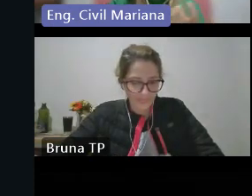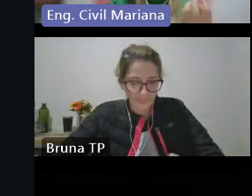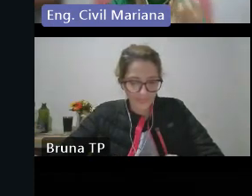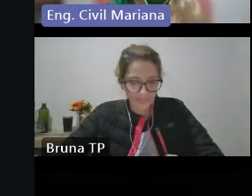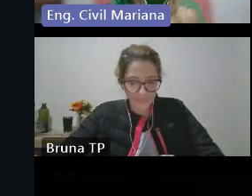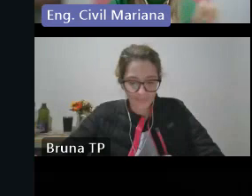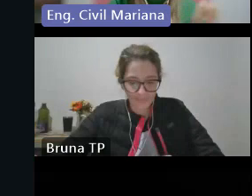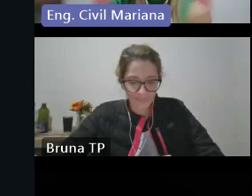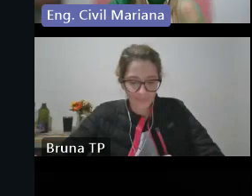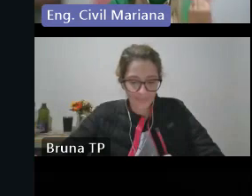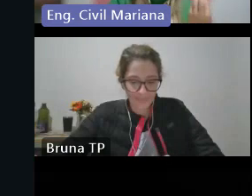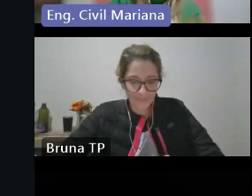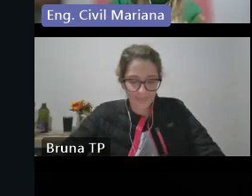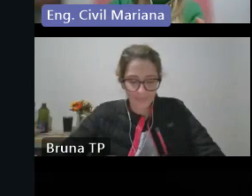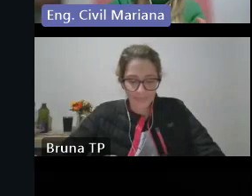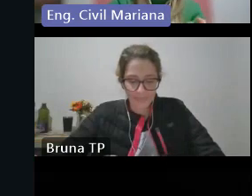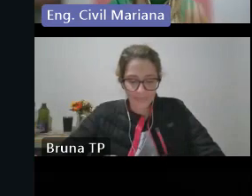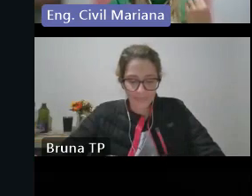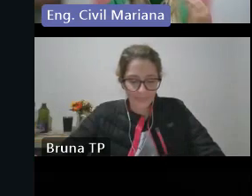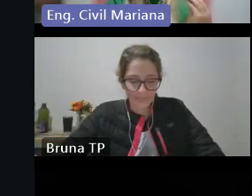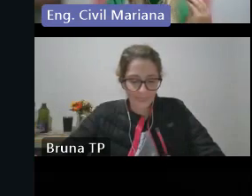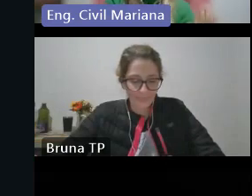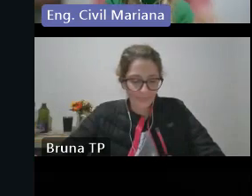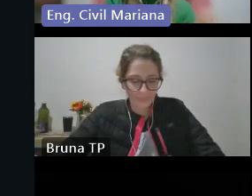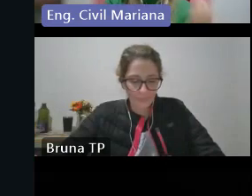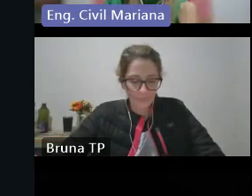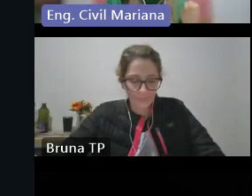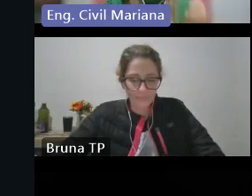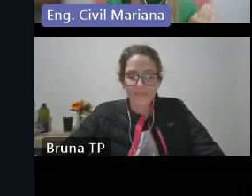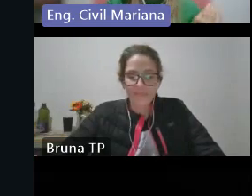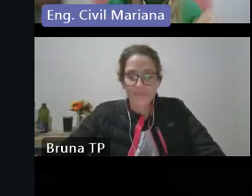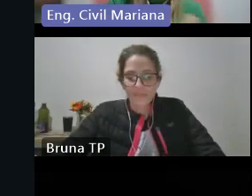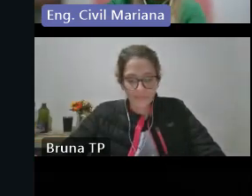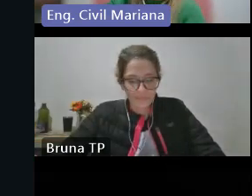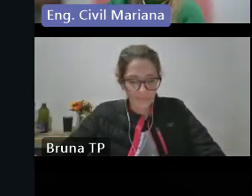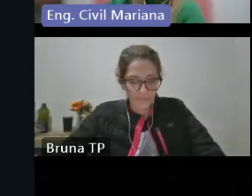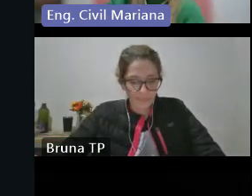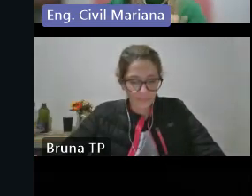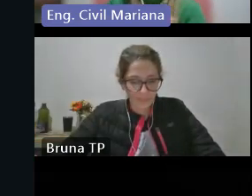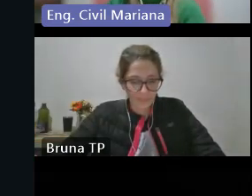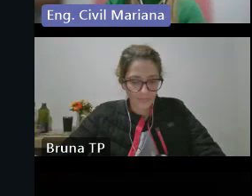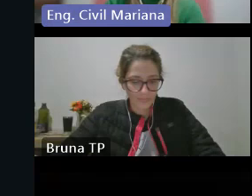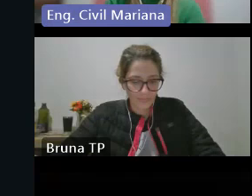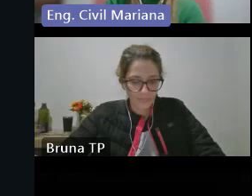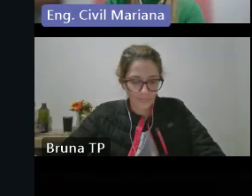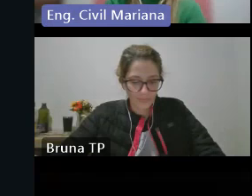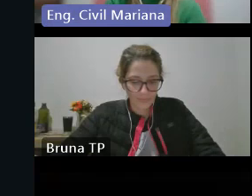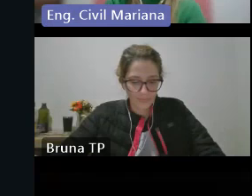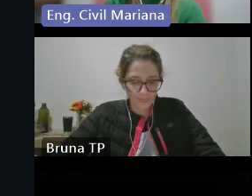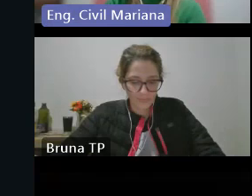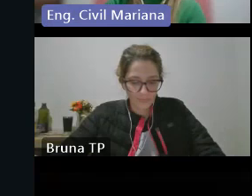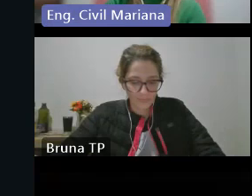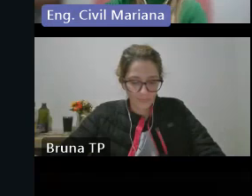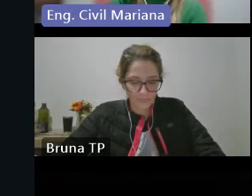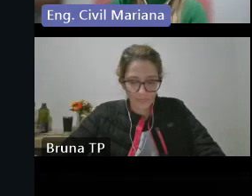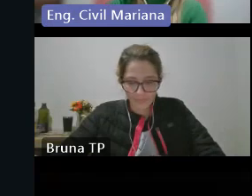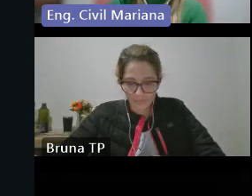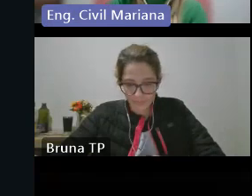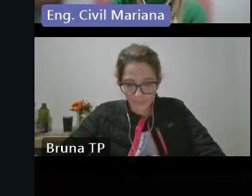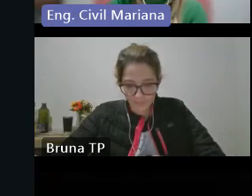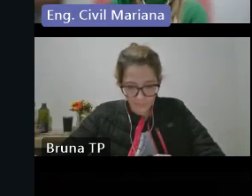para conseguir ter a maior informação possível e, claro, o celular, porque a gente tira muitas fotos. O que